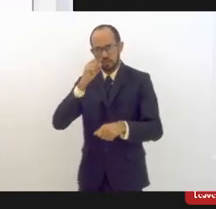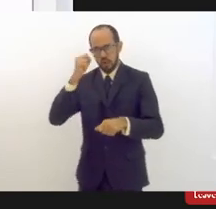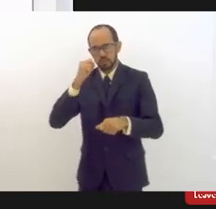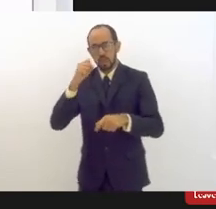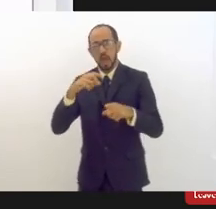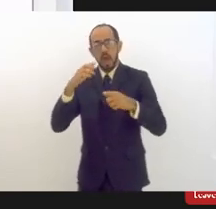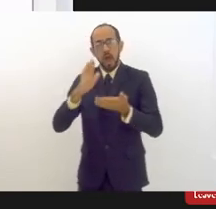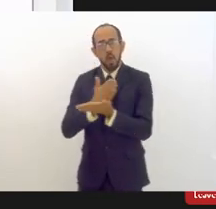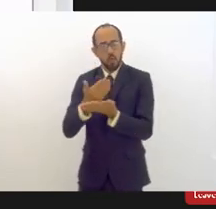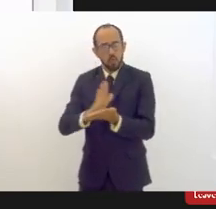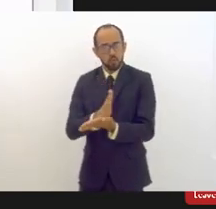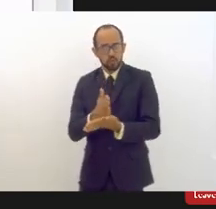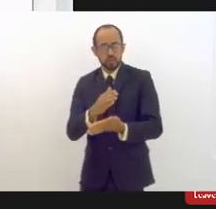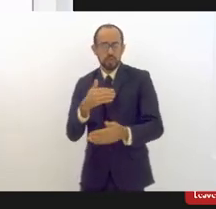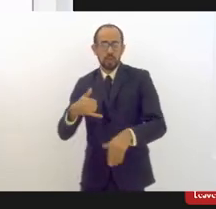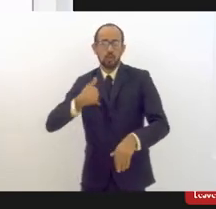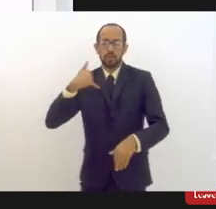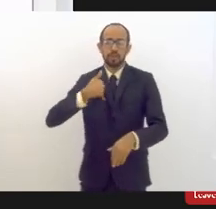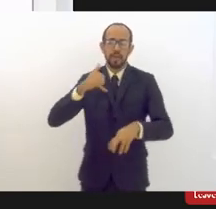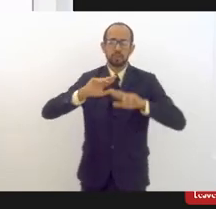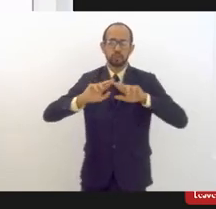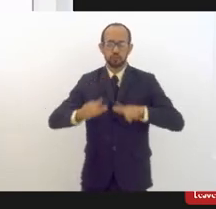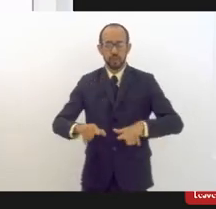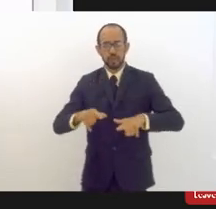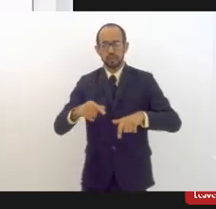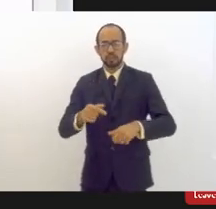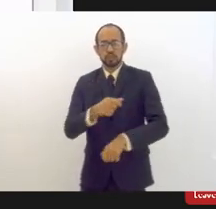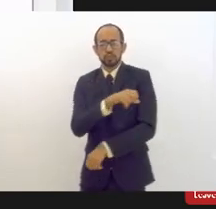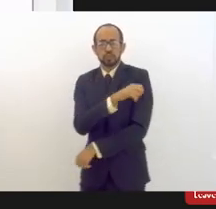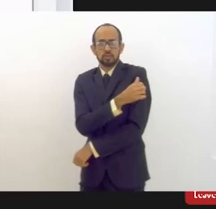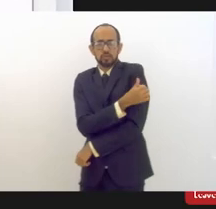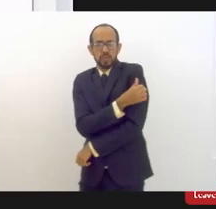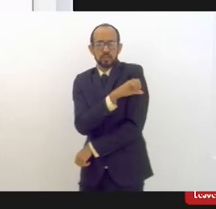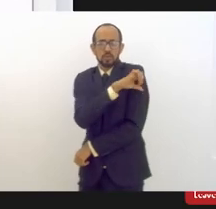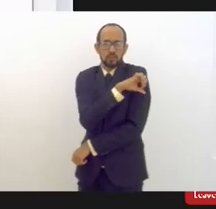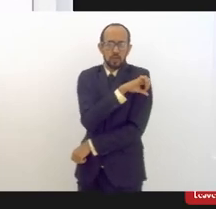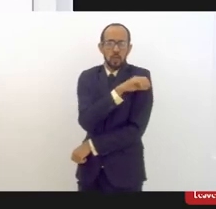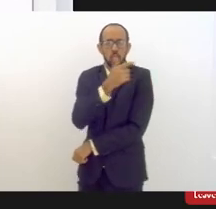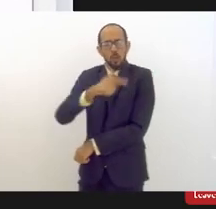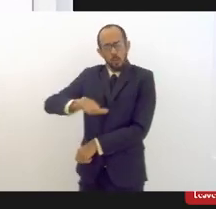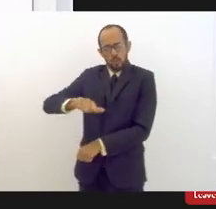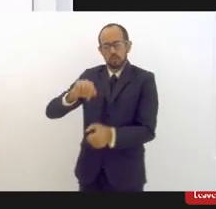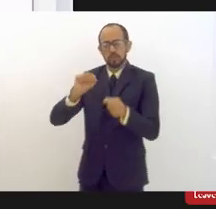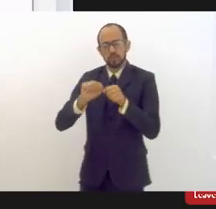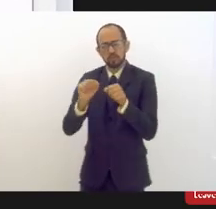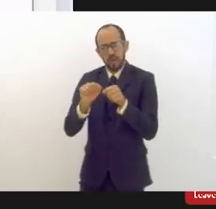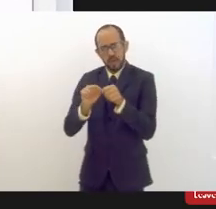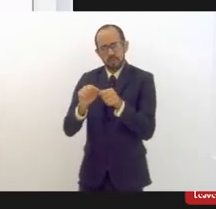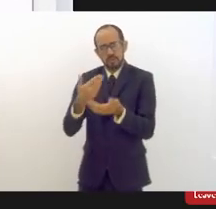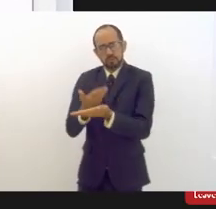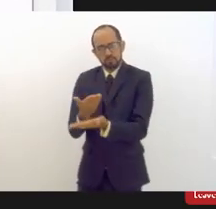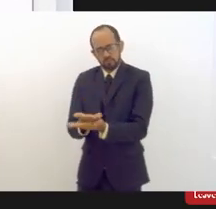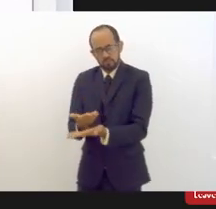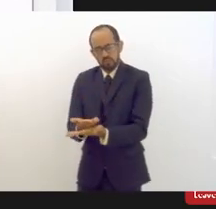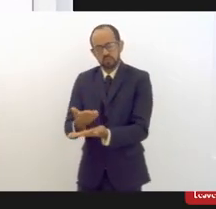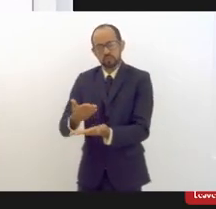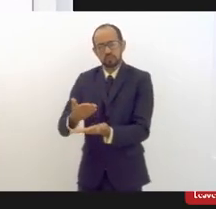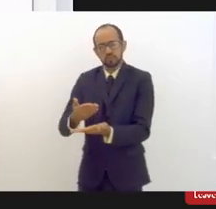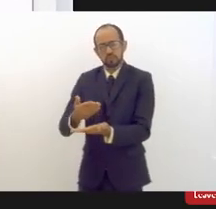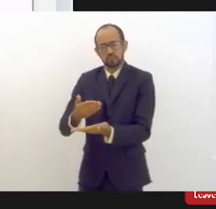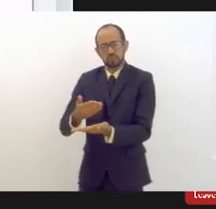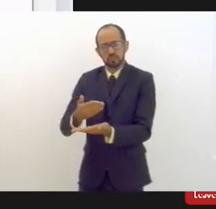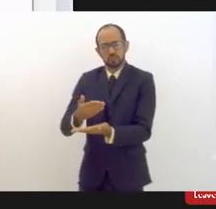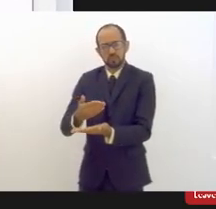no fundamental, tem alunos que fazem todo o fundamental nas redes municipais e chegam para a gente distorcidos no